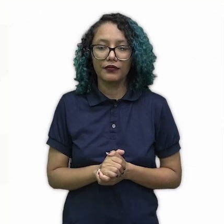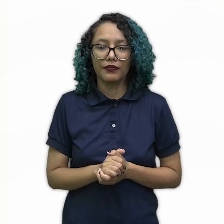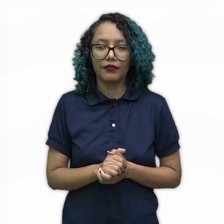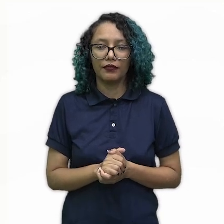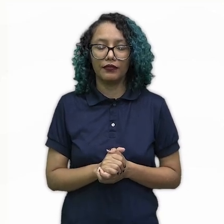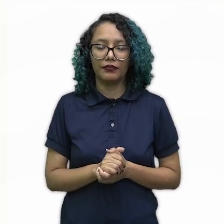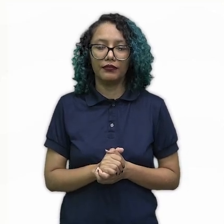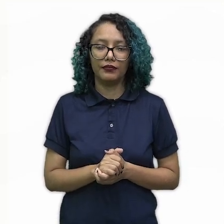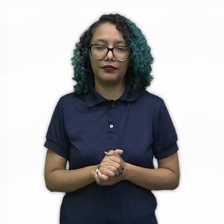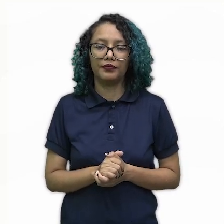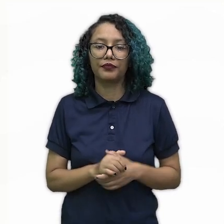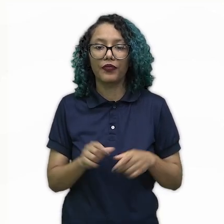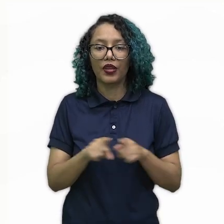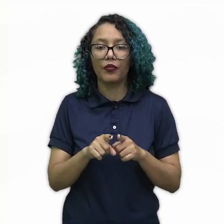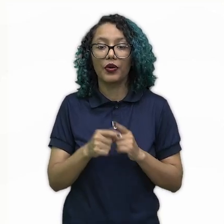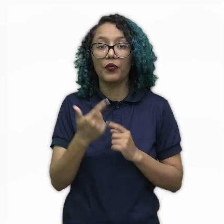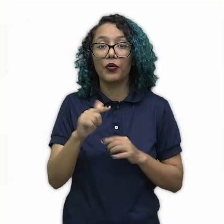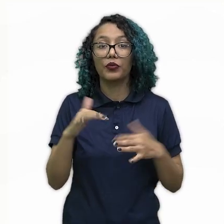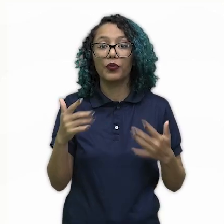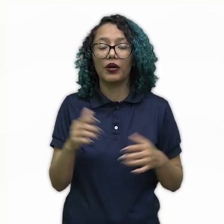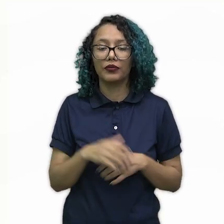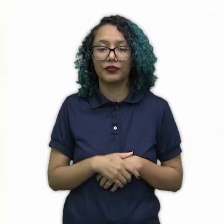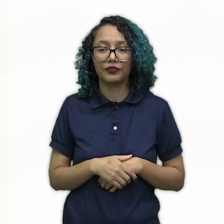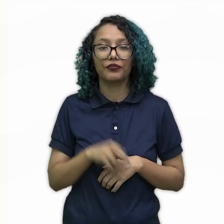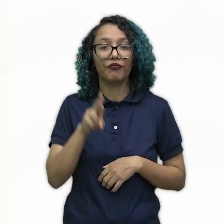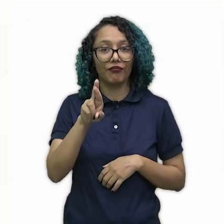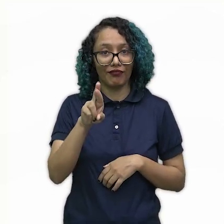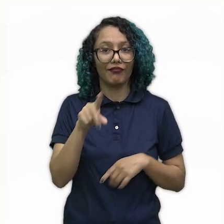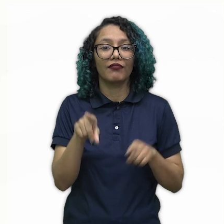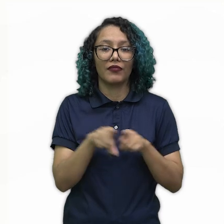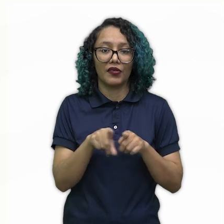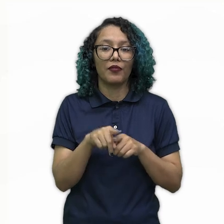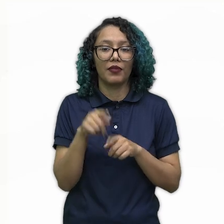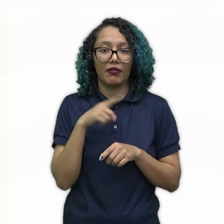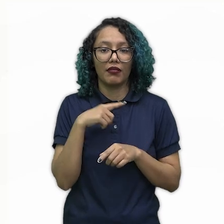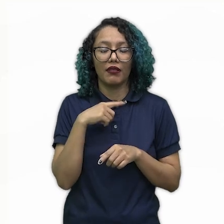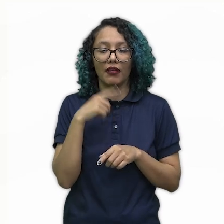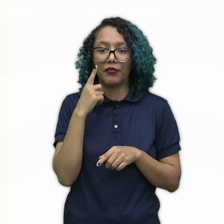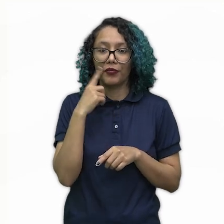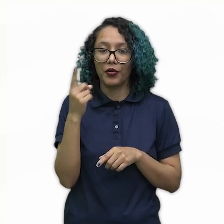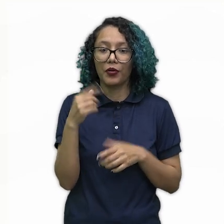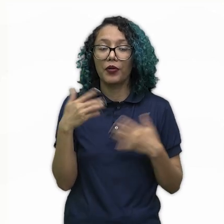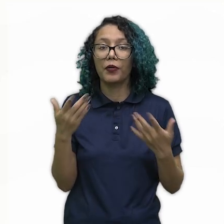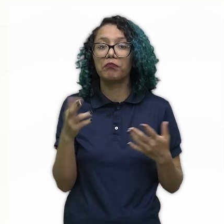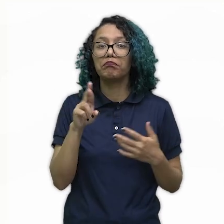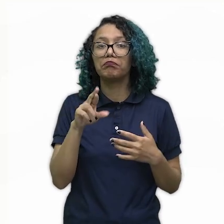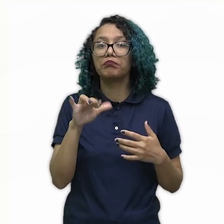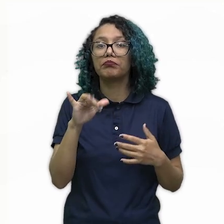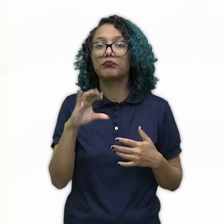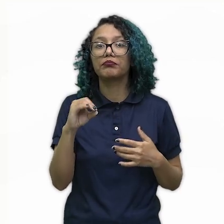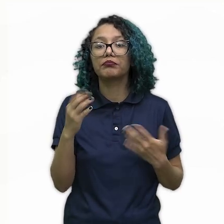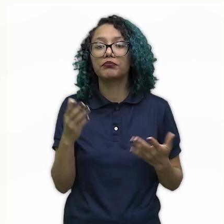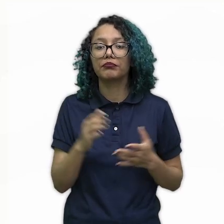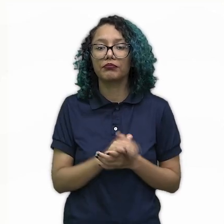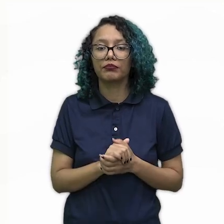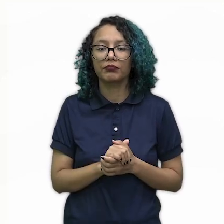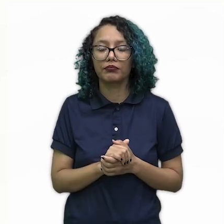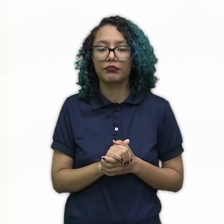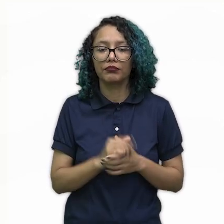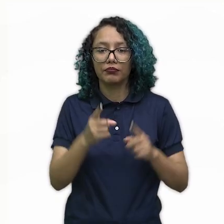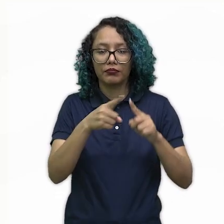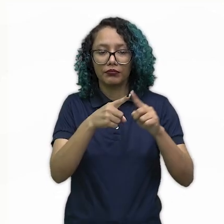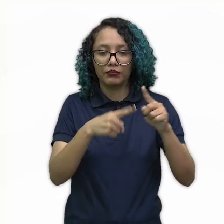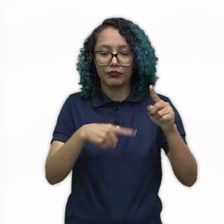Além do diâmetro, também temos ali, ó, o nosso raio. Quem é o raio? O raio é